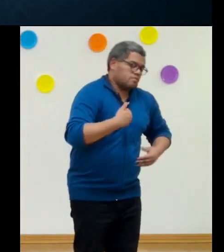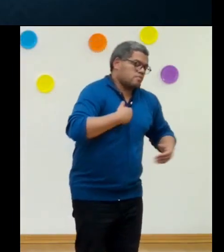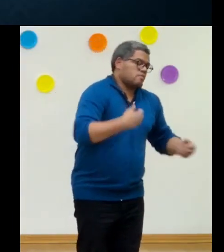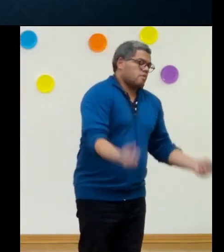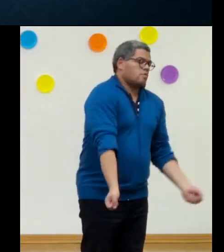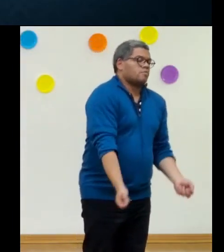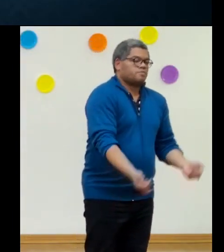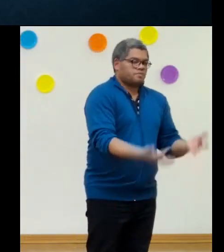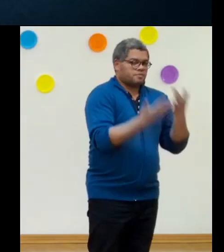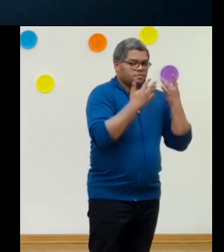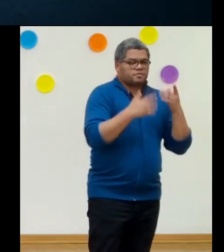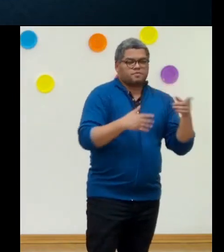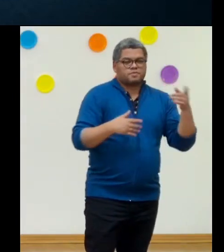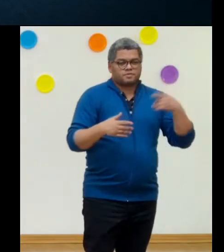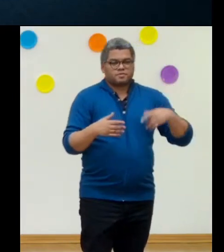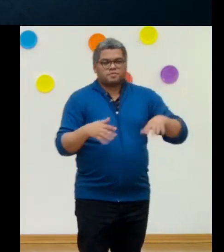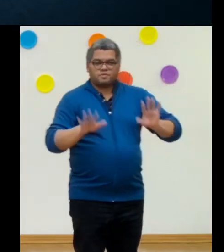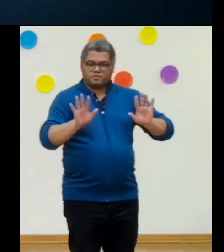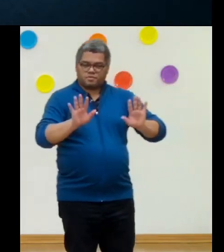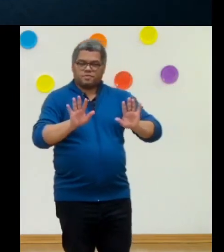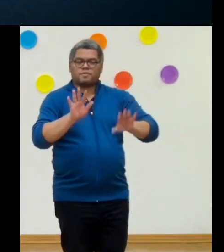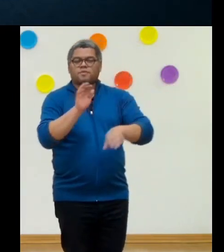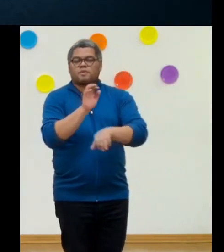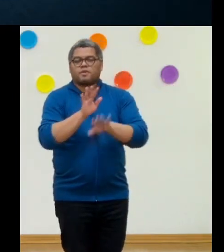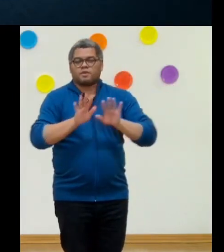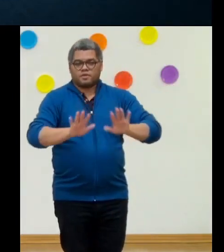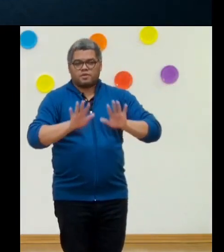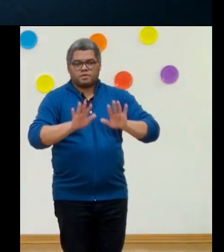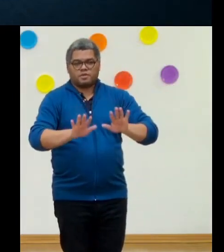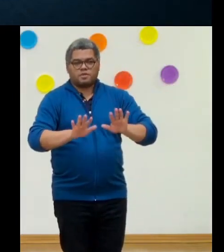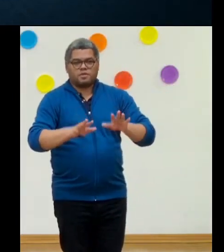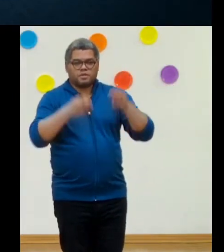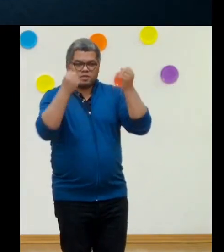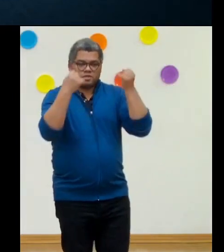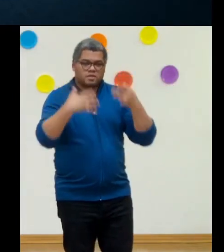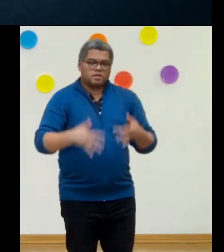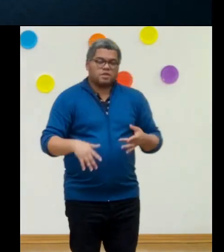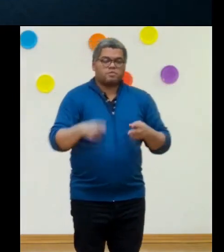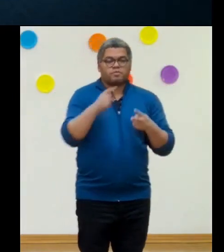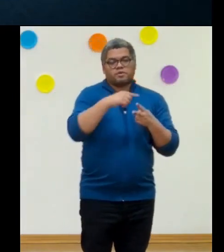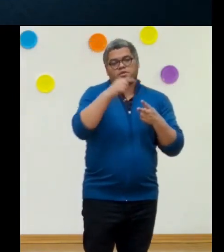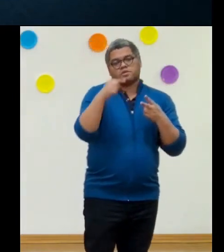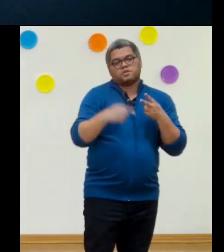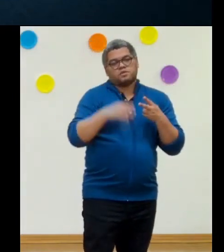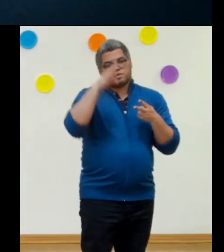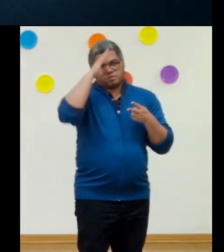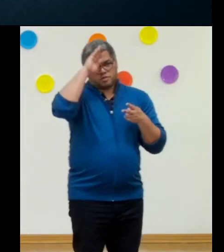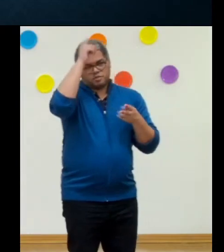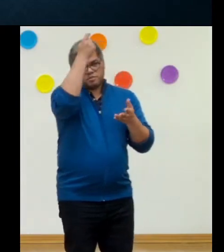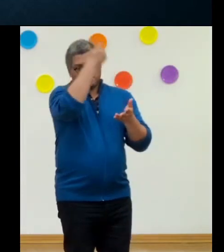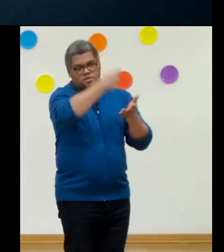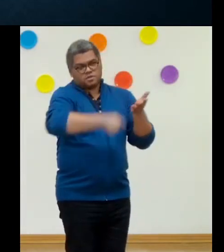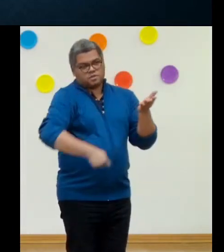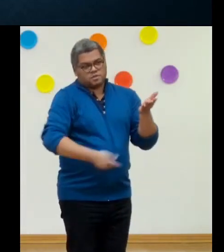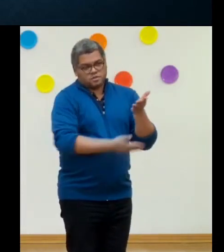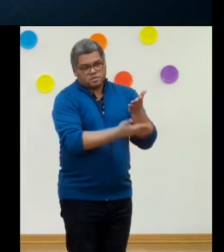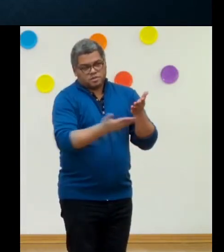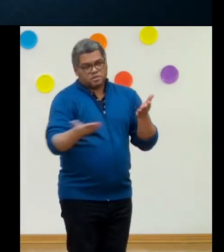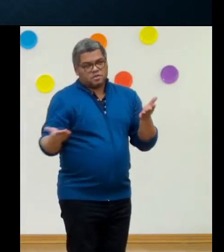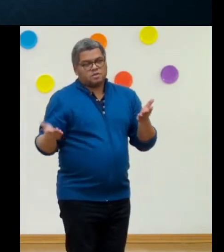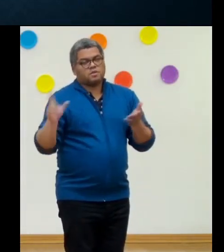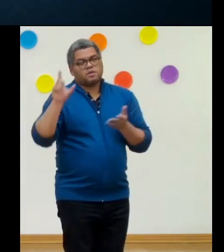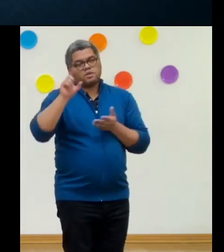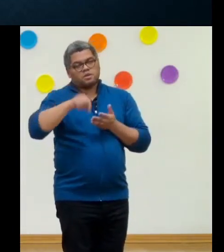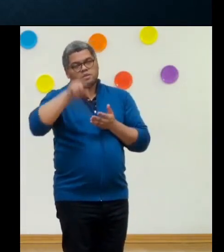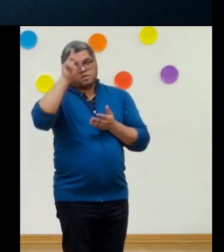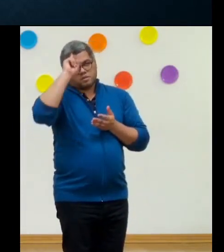final para a gente passar. Não, calma. A gente vai explicar esse texto de Mateus, mas os 2 principais textos são esses. 10